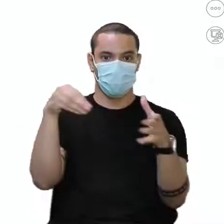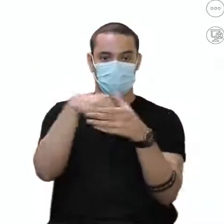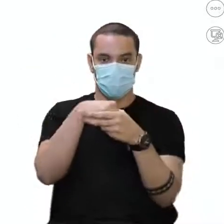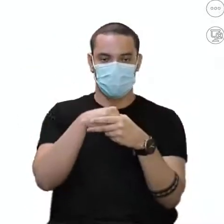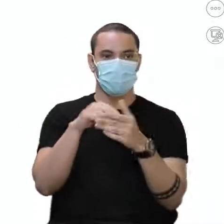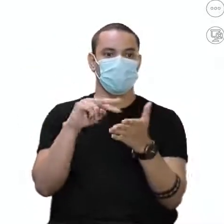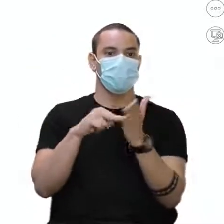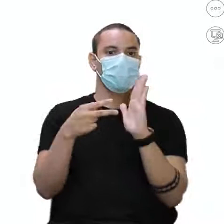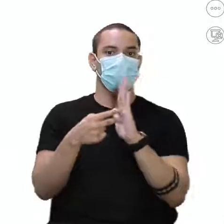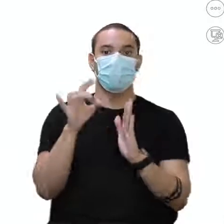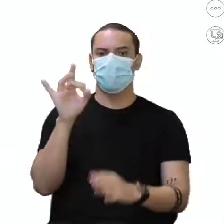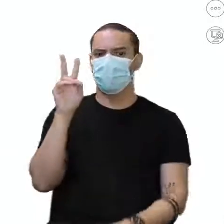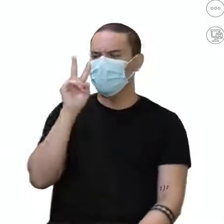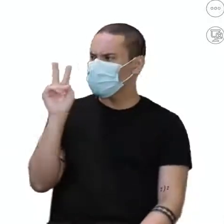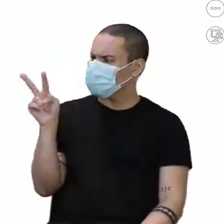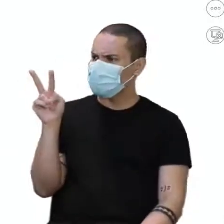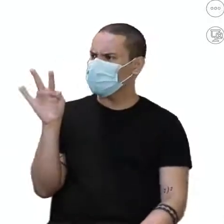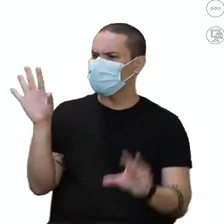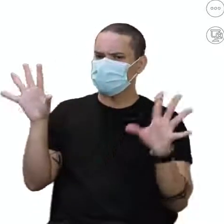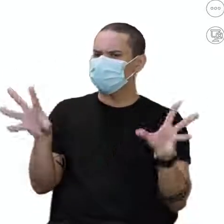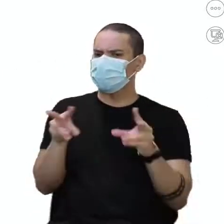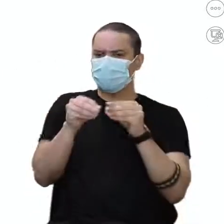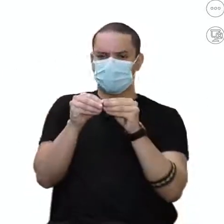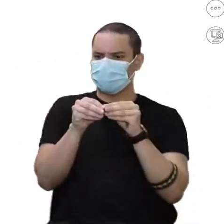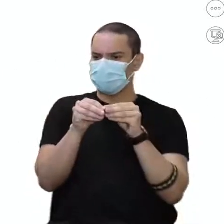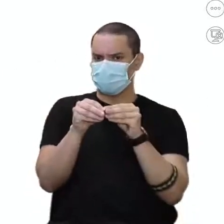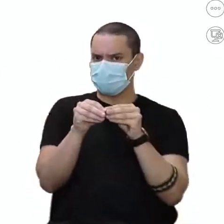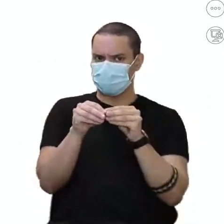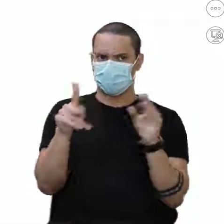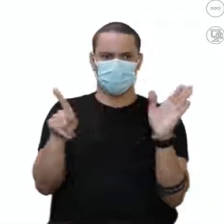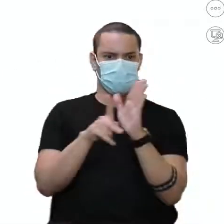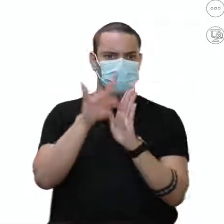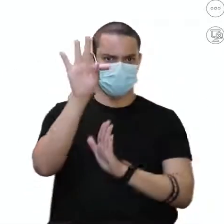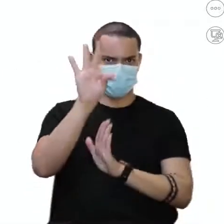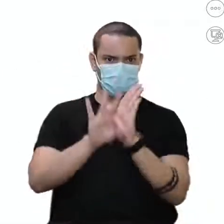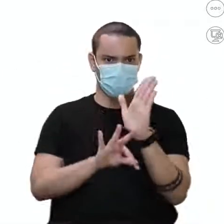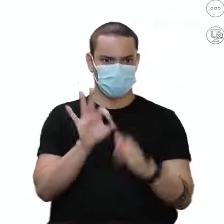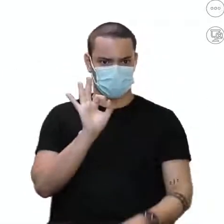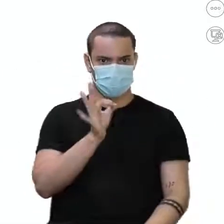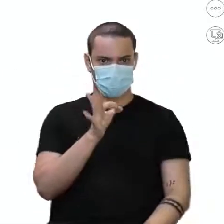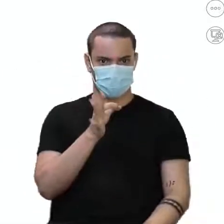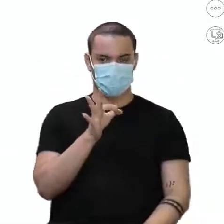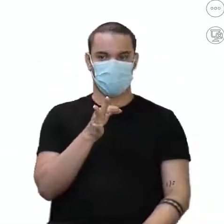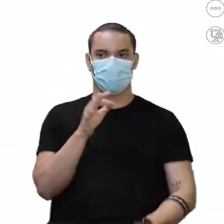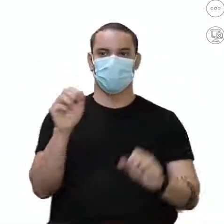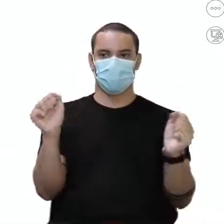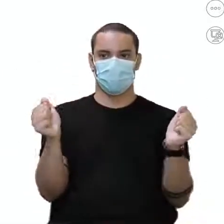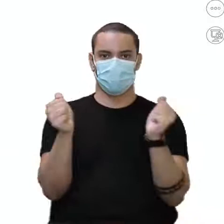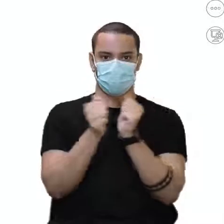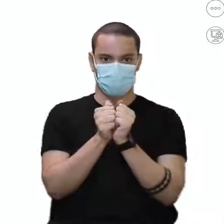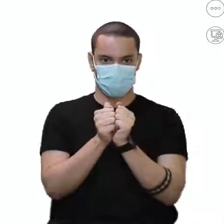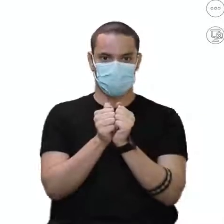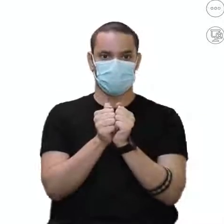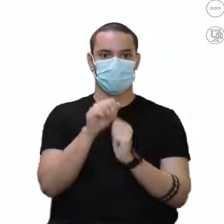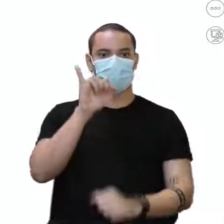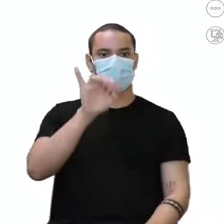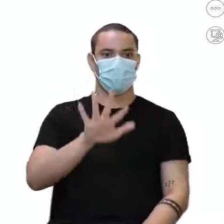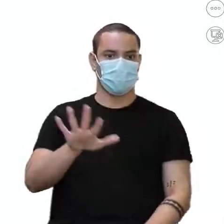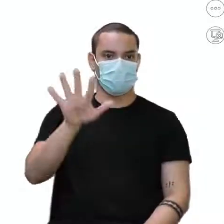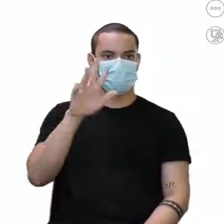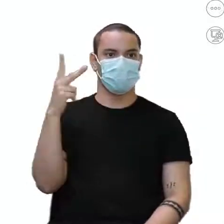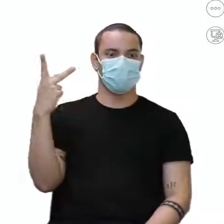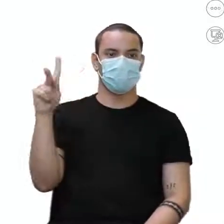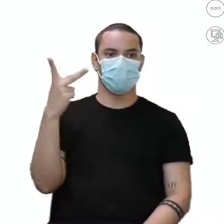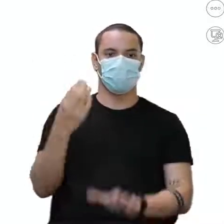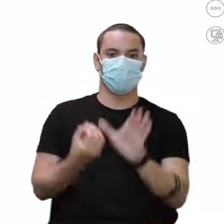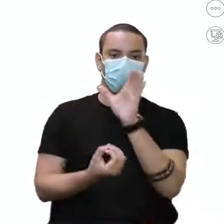lendo, lendo não, apenas visualizando o layout desse texto, né? A imagem dele, como ele